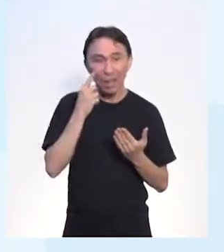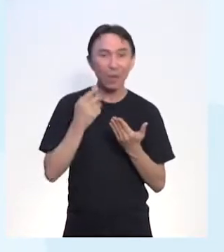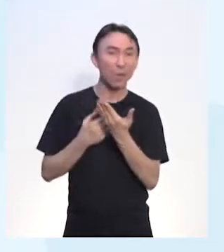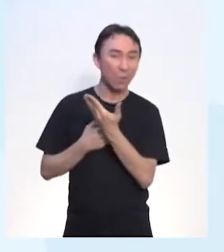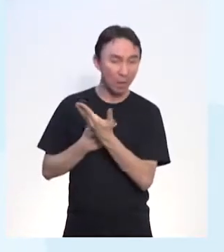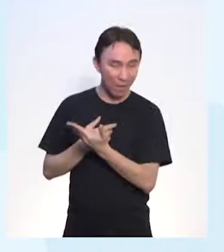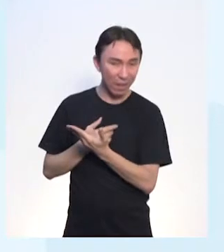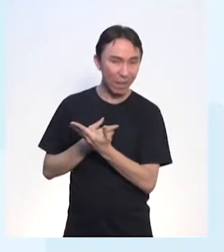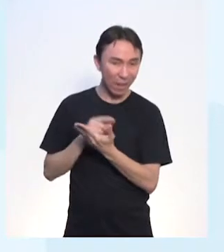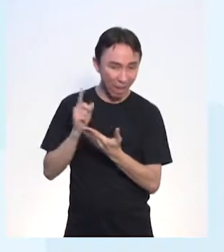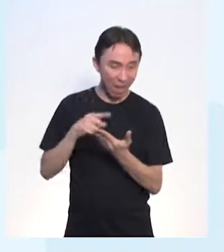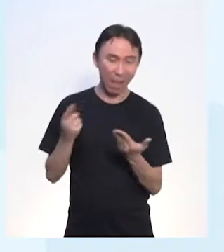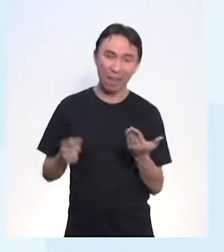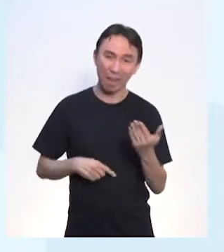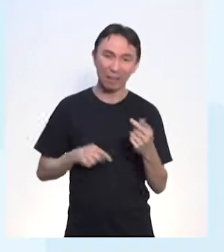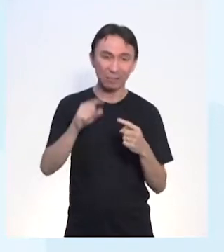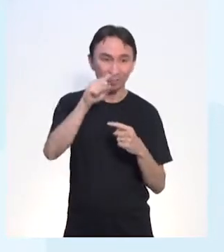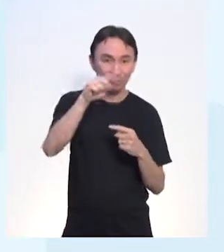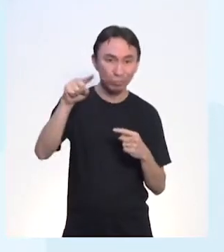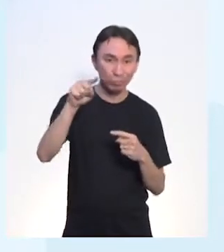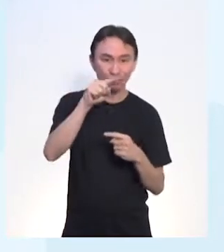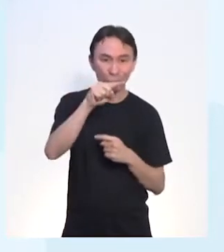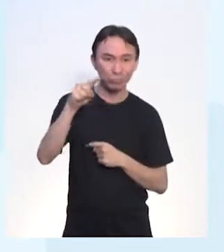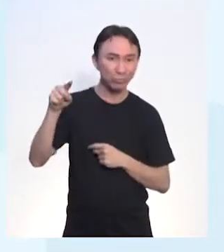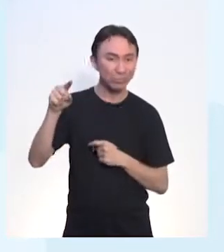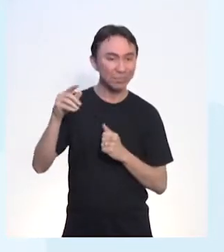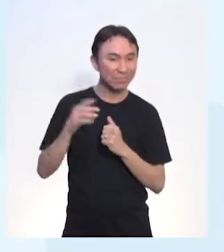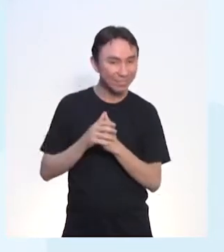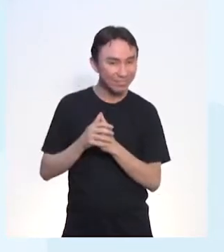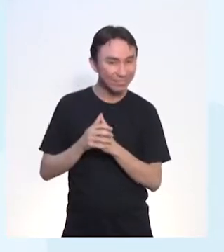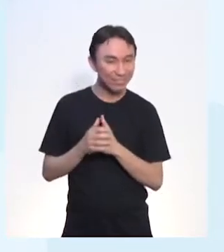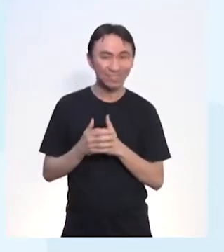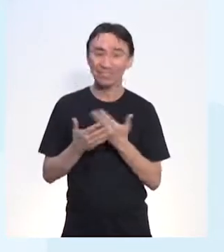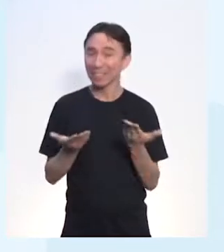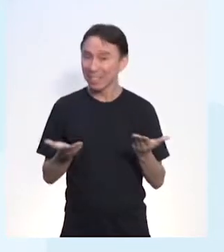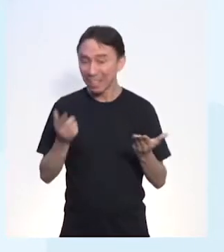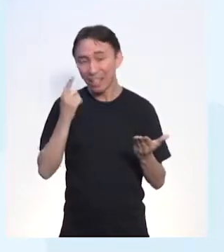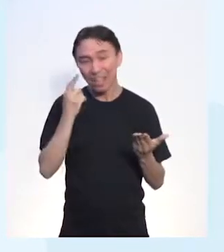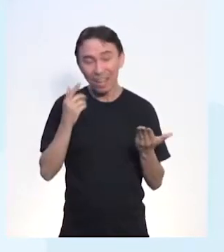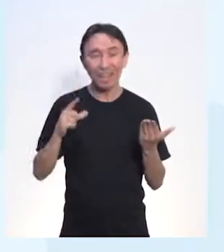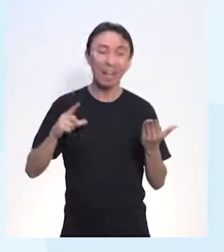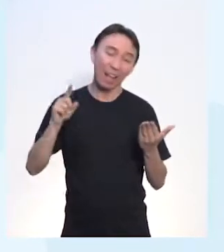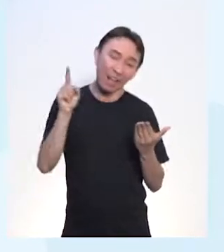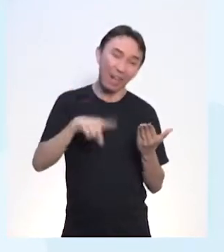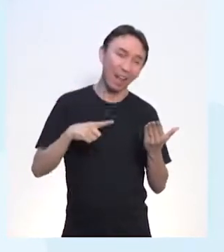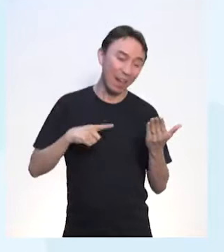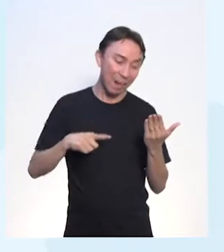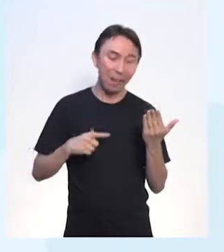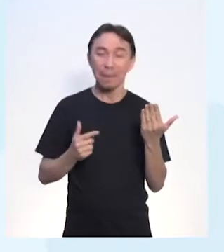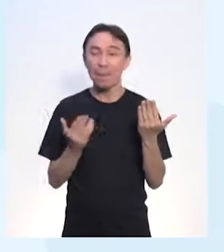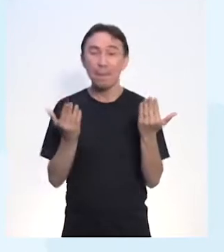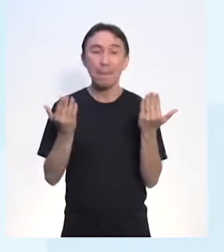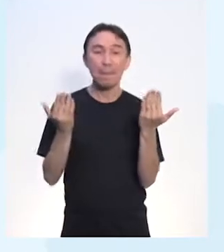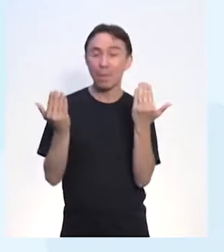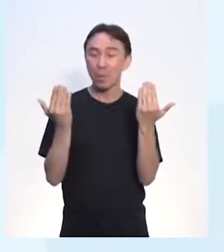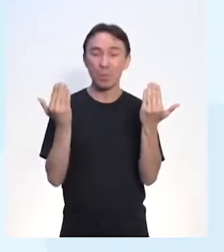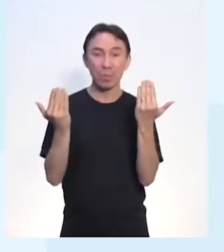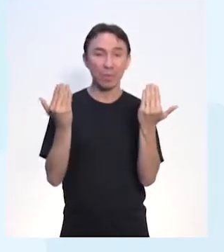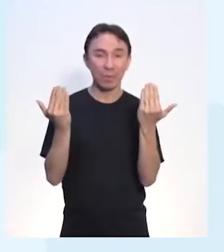são congruentes. Então, elas são proporcionais. Elas vão ter os valores